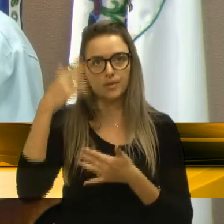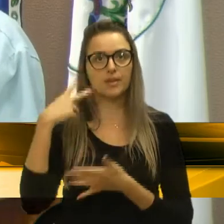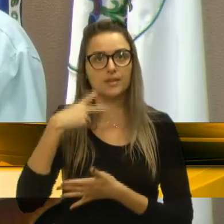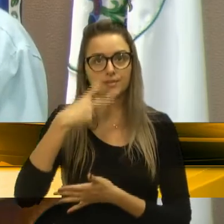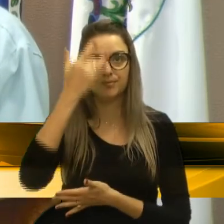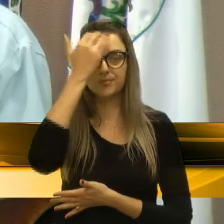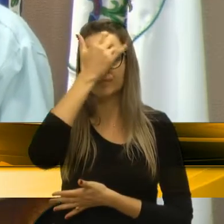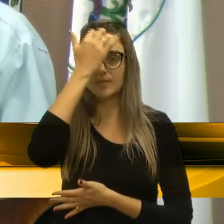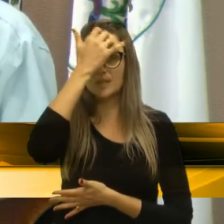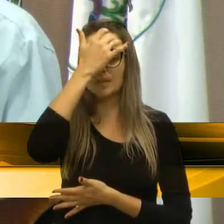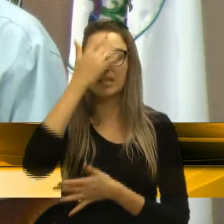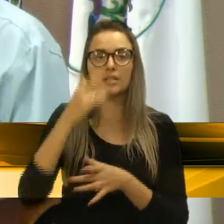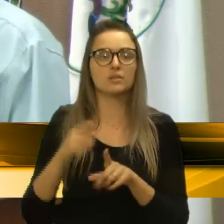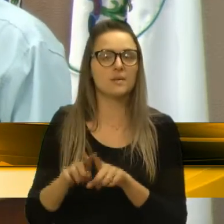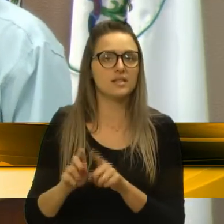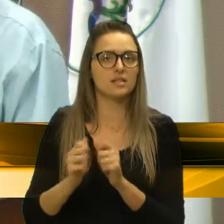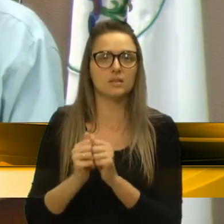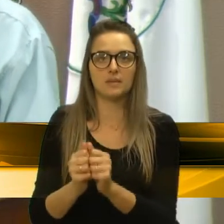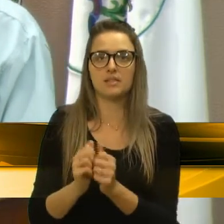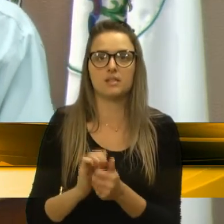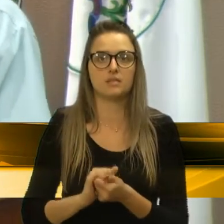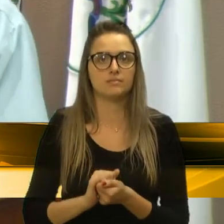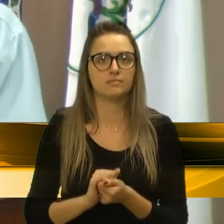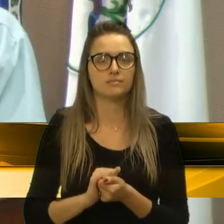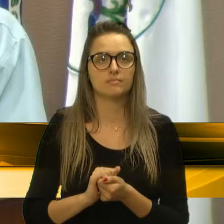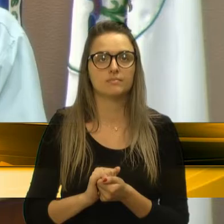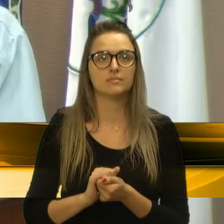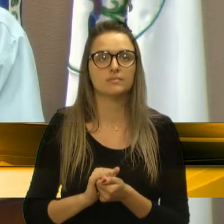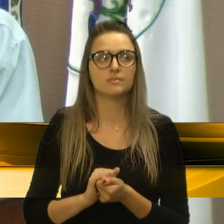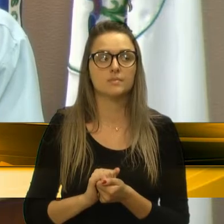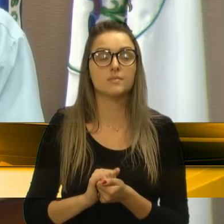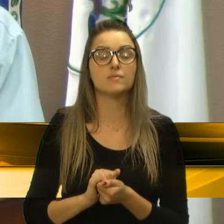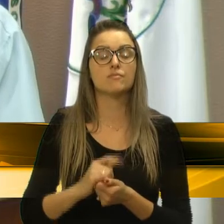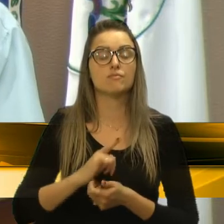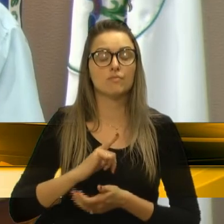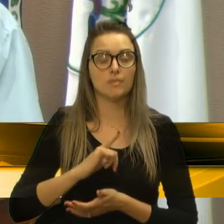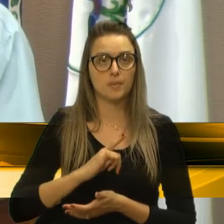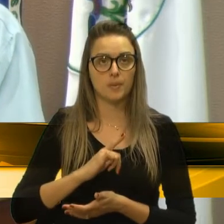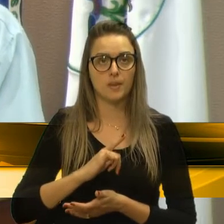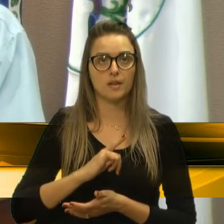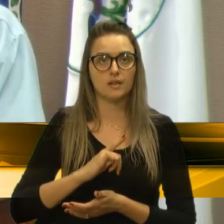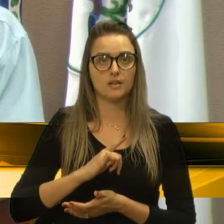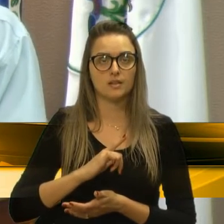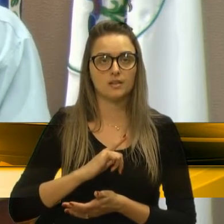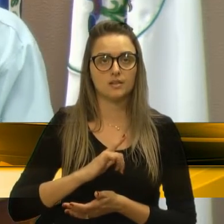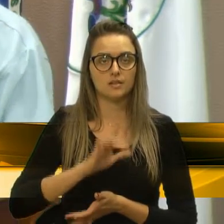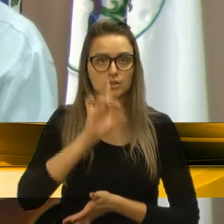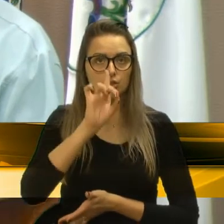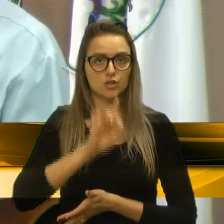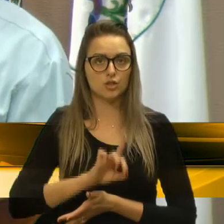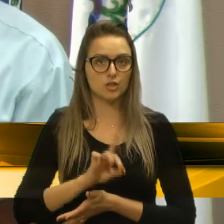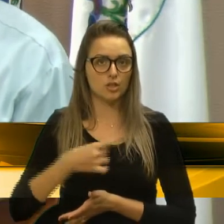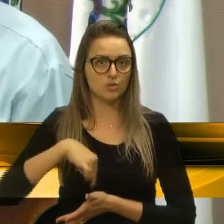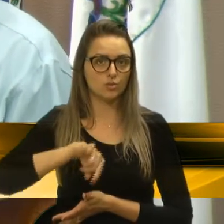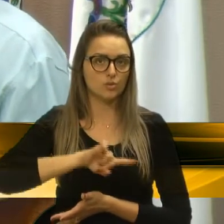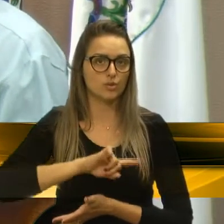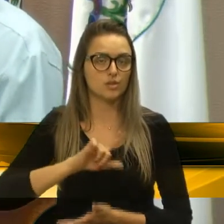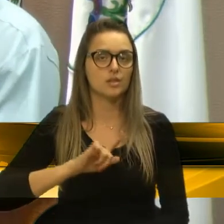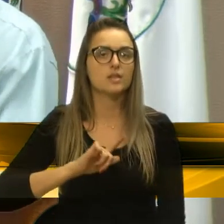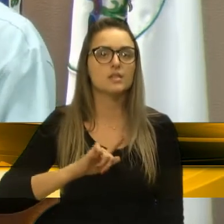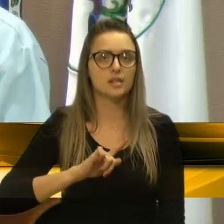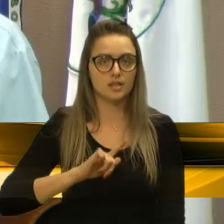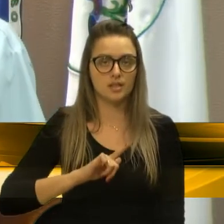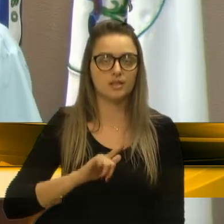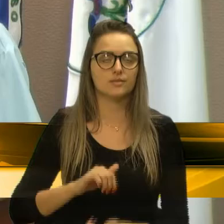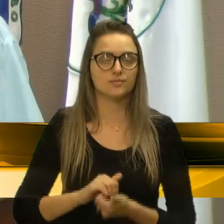giló acho que só uma nova cor íntimas 16 em direito a nós no não estamos cobrando